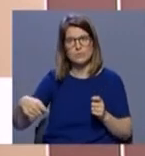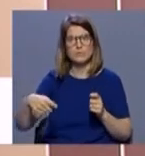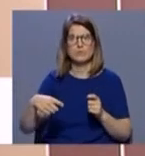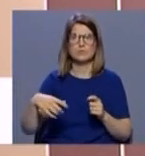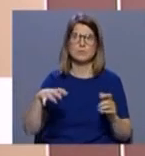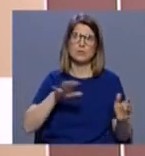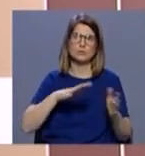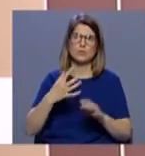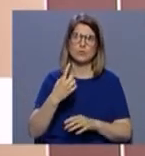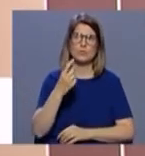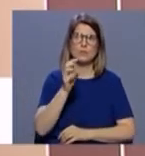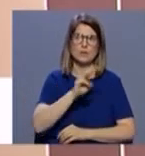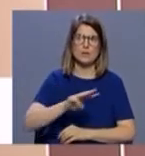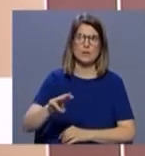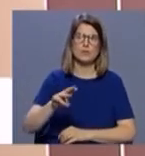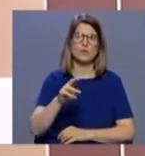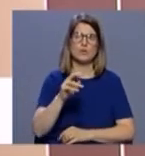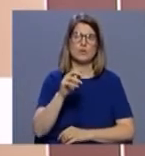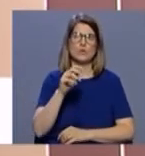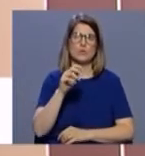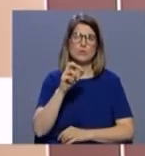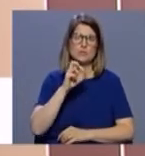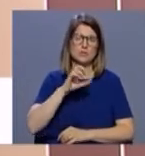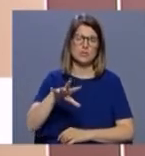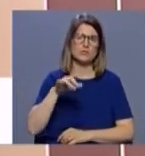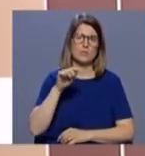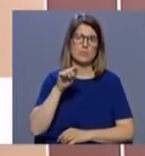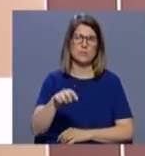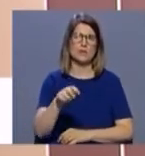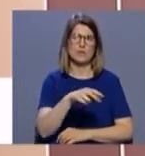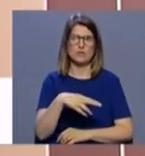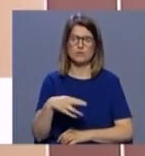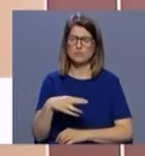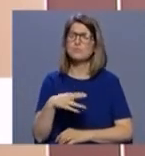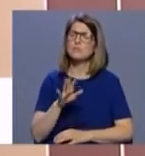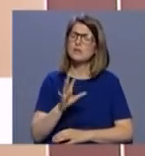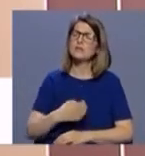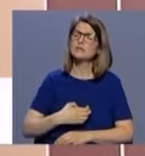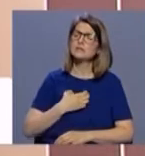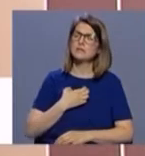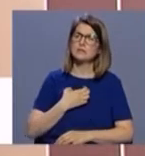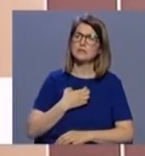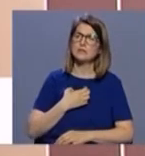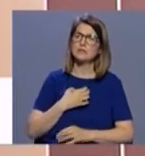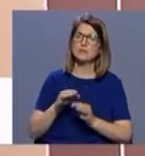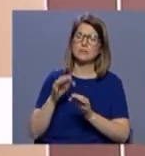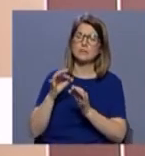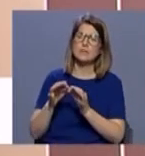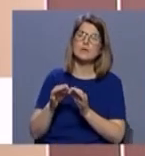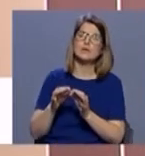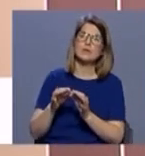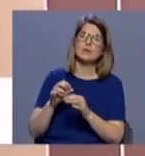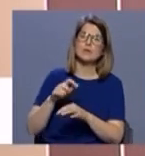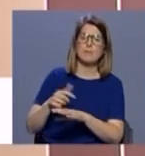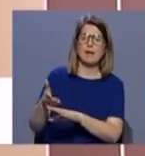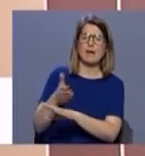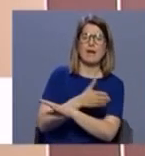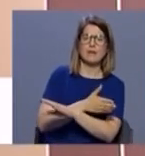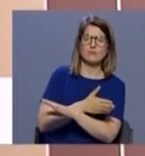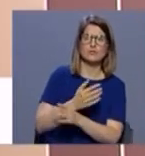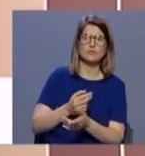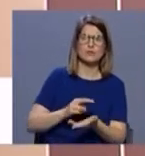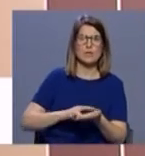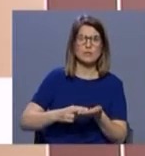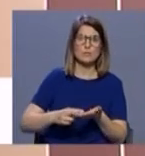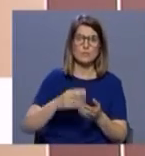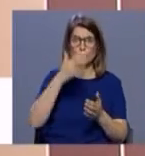de 1 milhão e 800 mil euros, mas nós julgamos que até setembro, porque vai apanhar também aqui a safra do atum